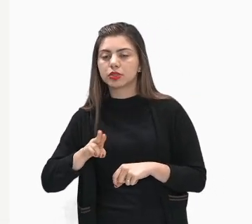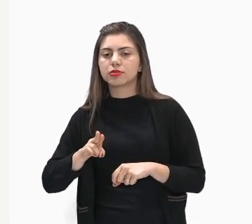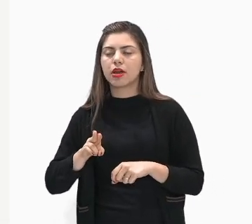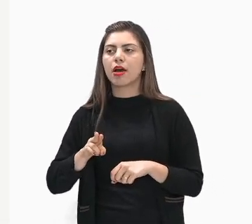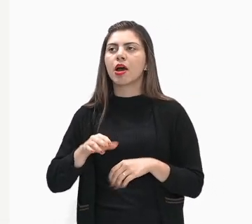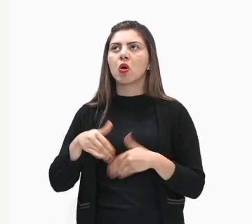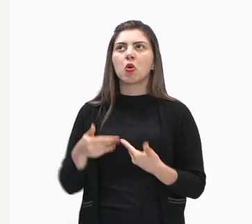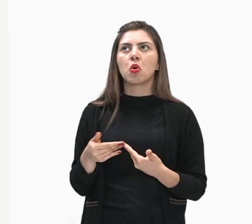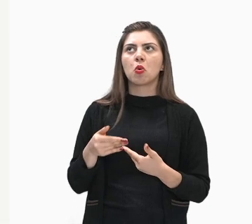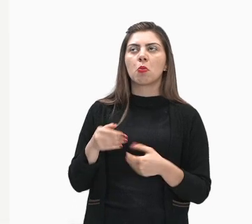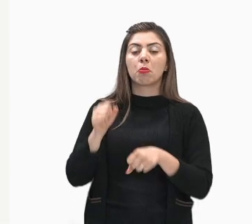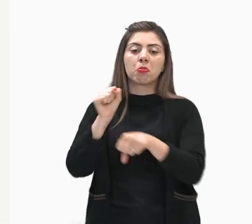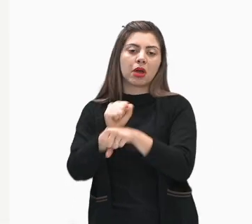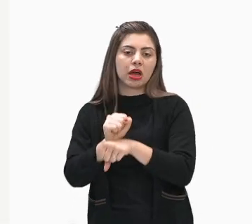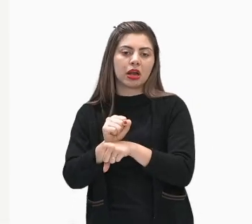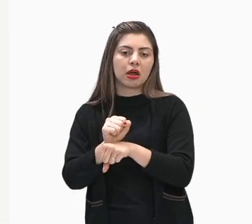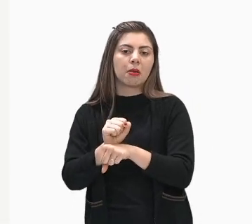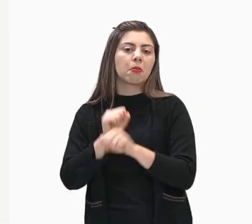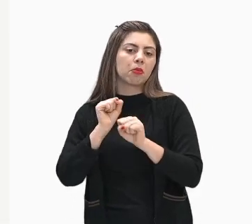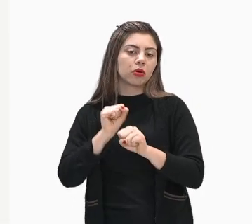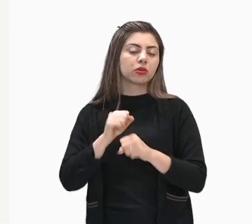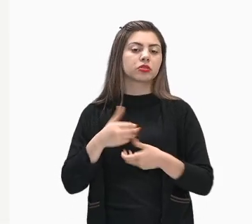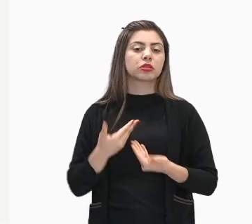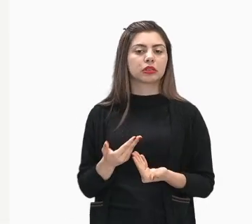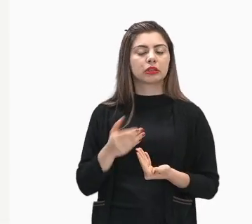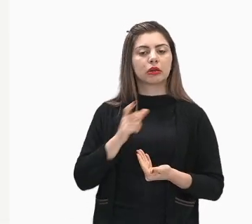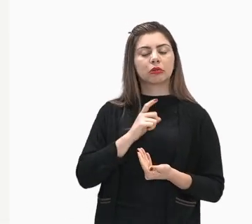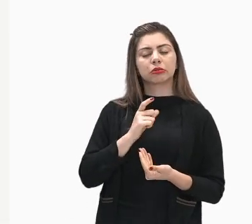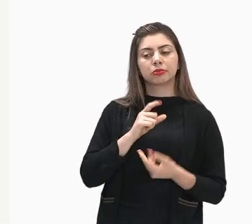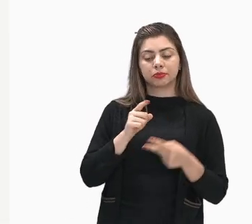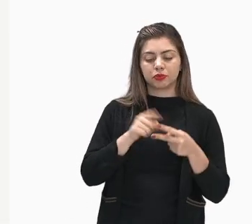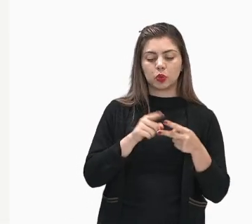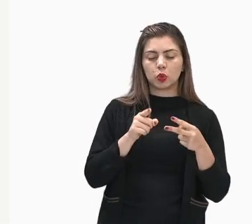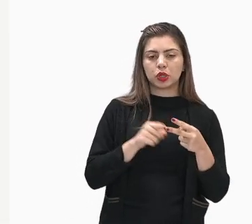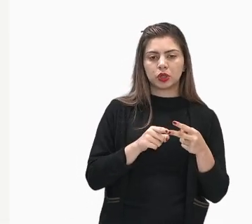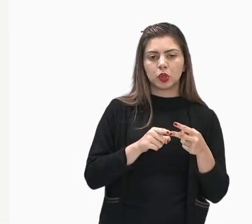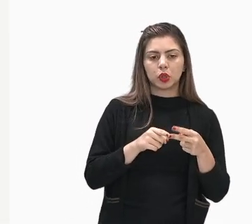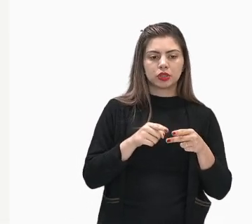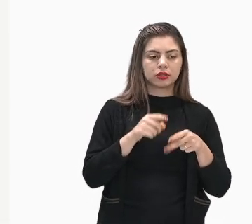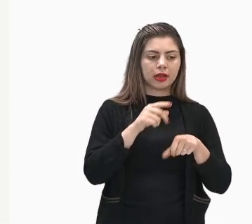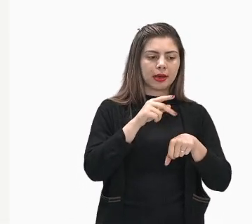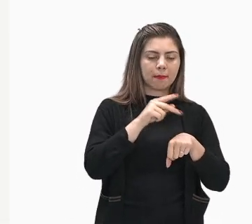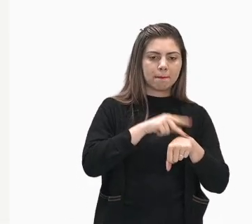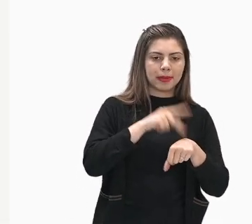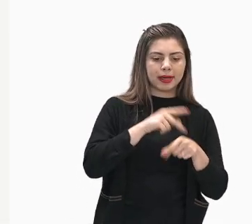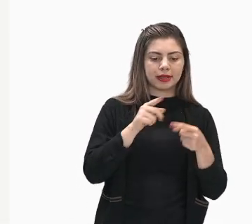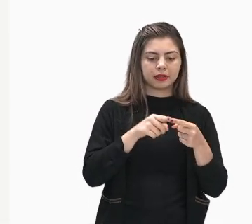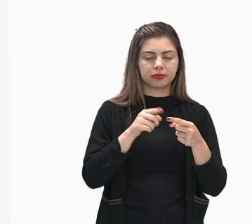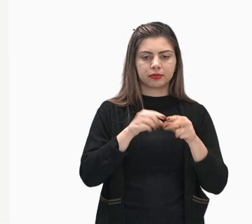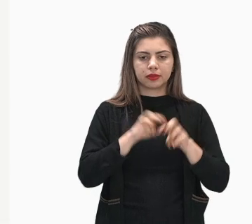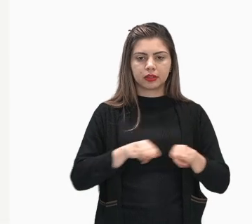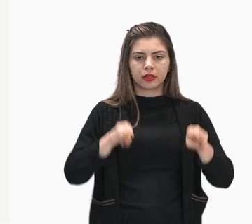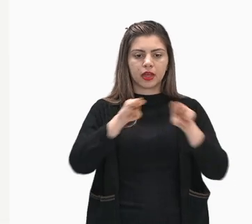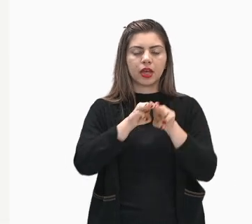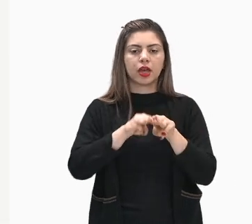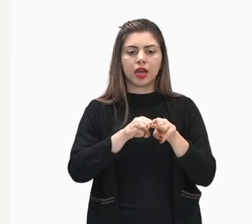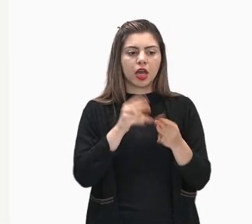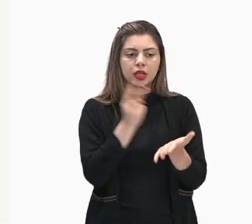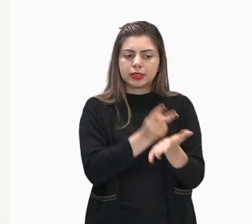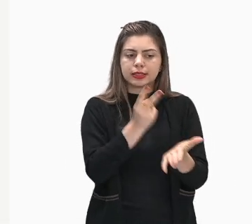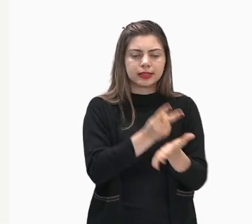dos ímãs permanentes, existem ímãs que podem ser ligados ou